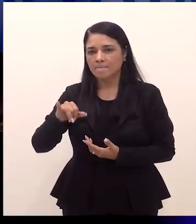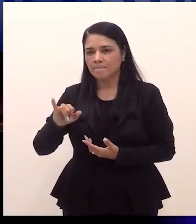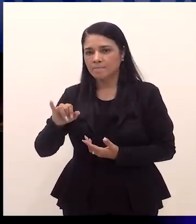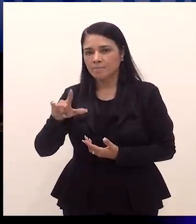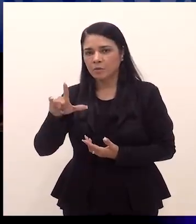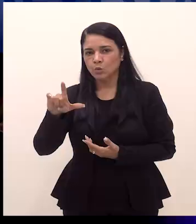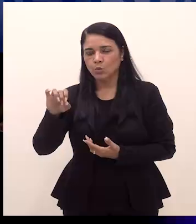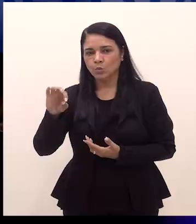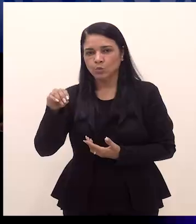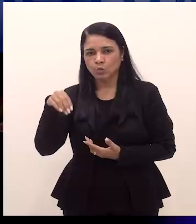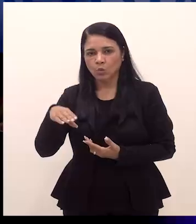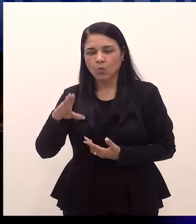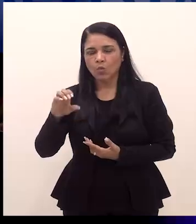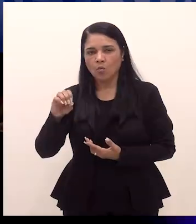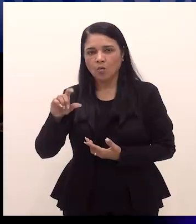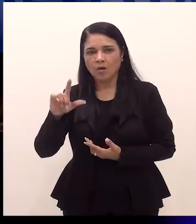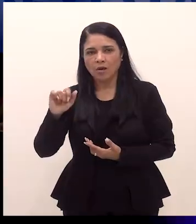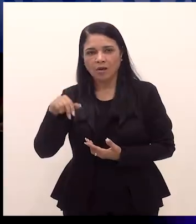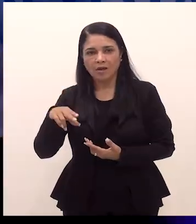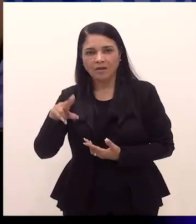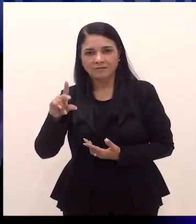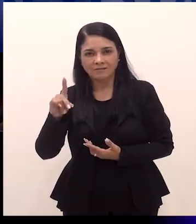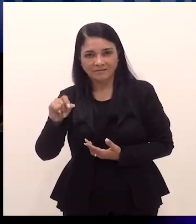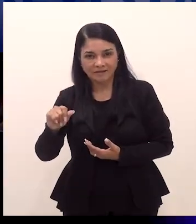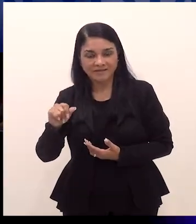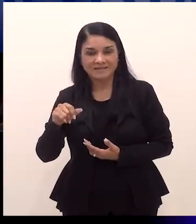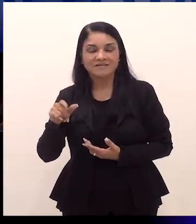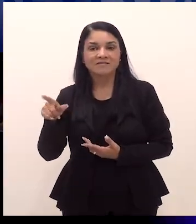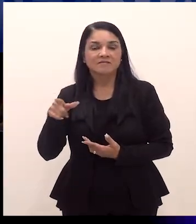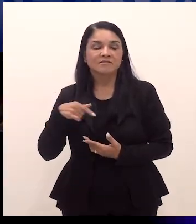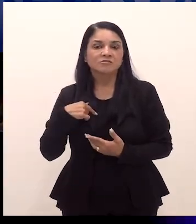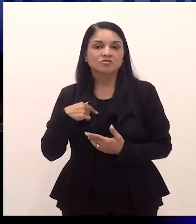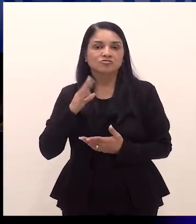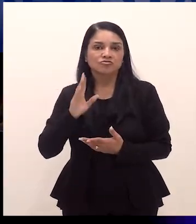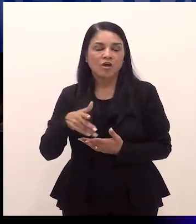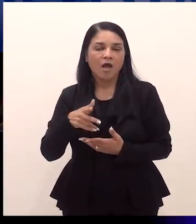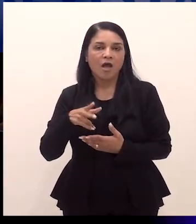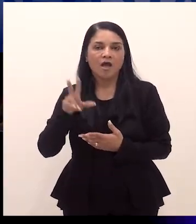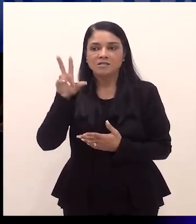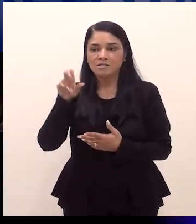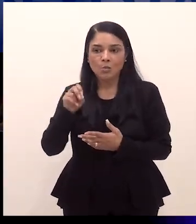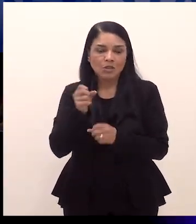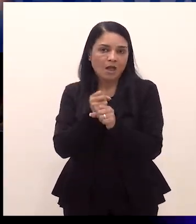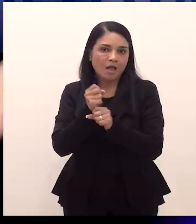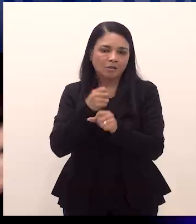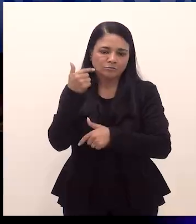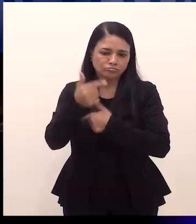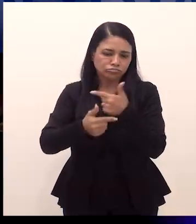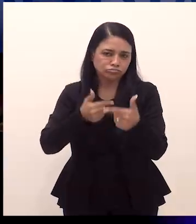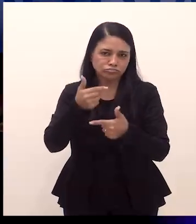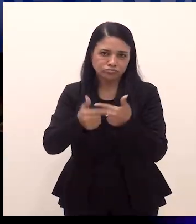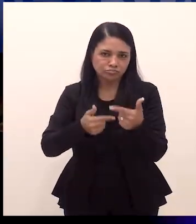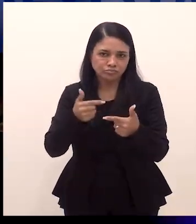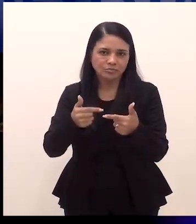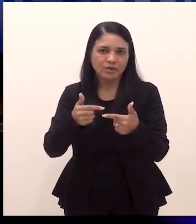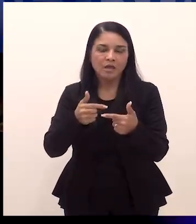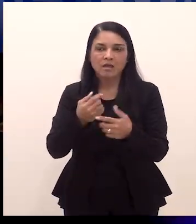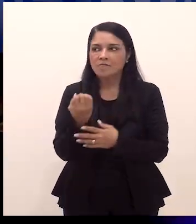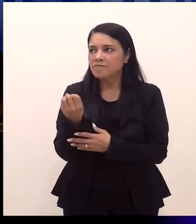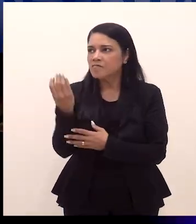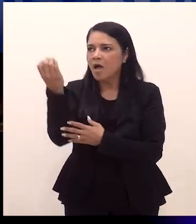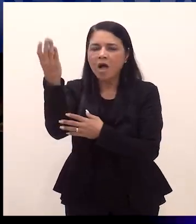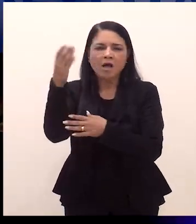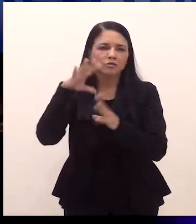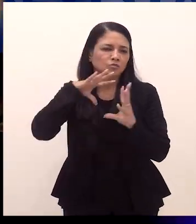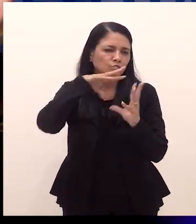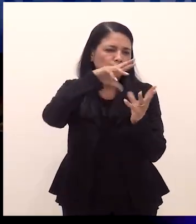de Holanda, que dedicou a vida dele ao bandolim, acabou de fazer 50 anos, mas ele está aí tocando há 40 anos. Sim, sim. E ele faz,